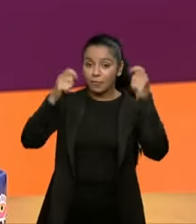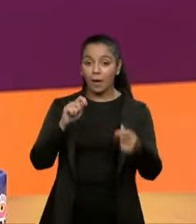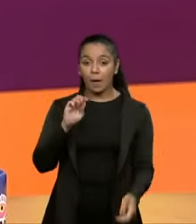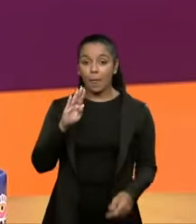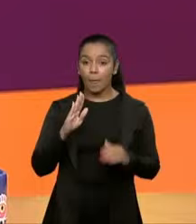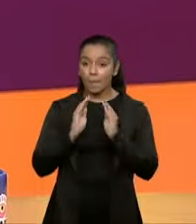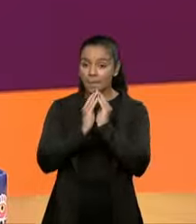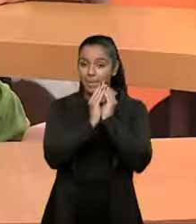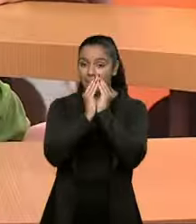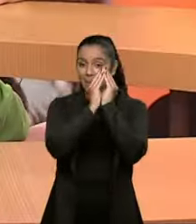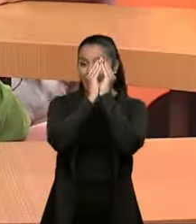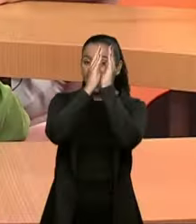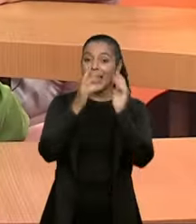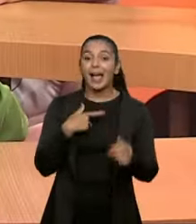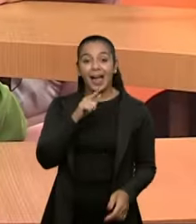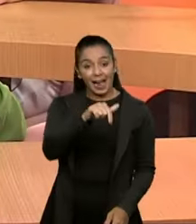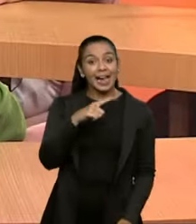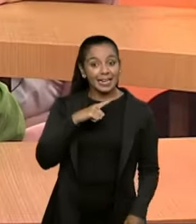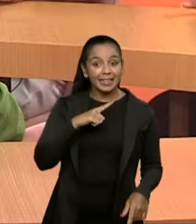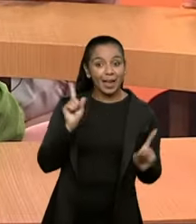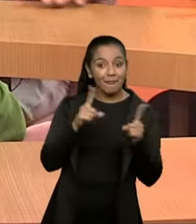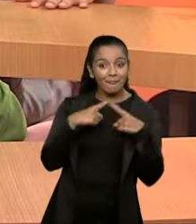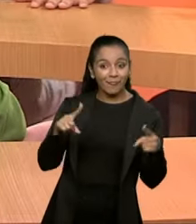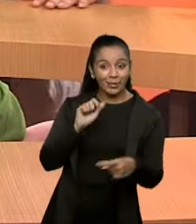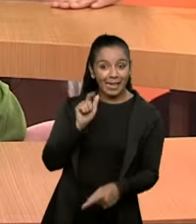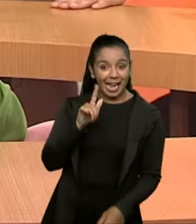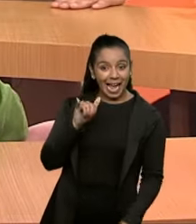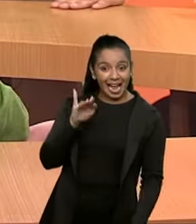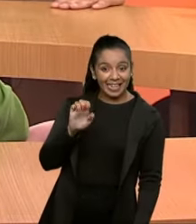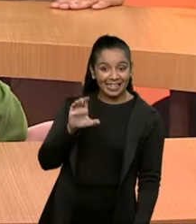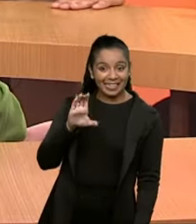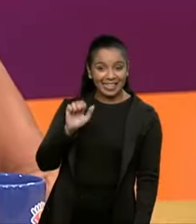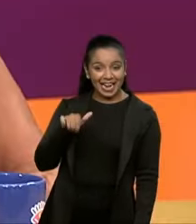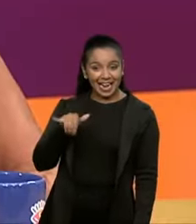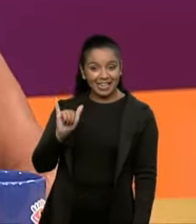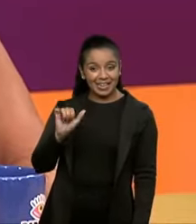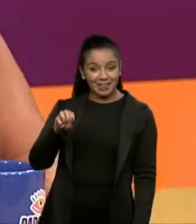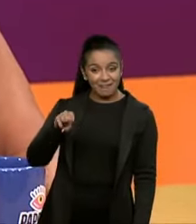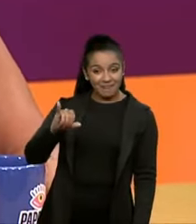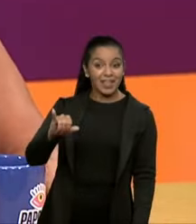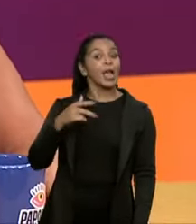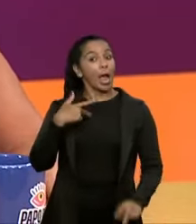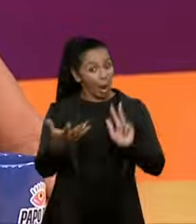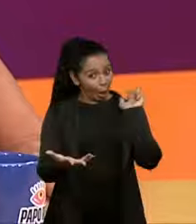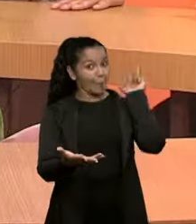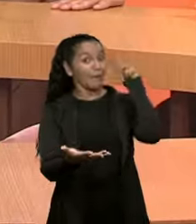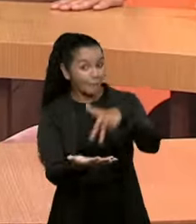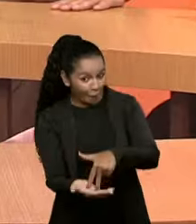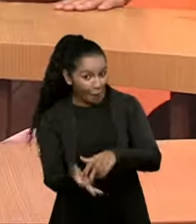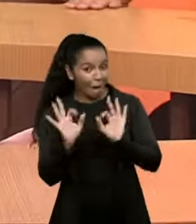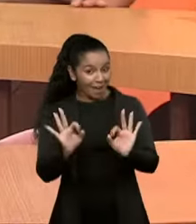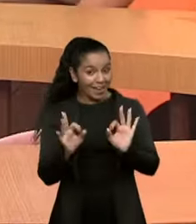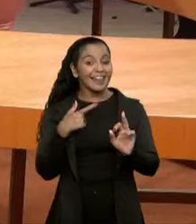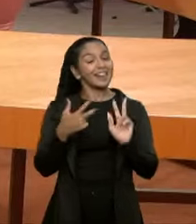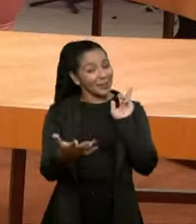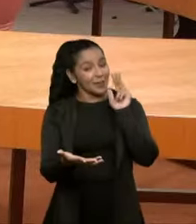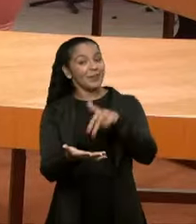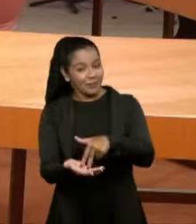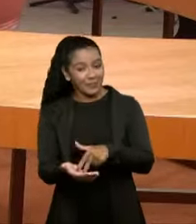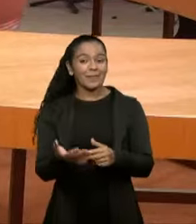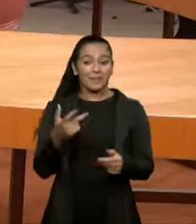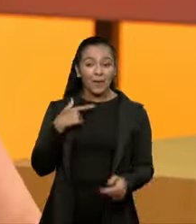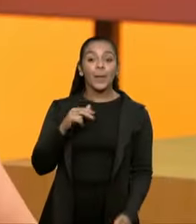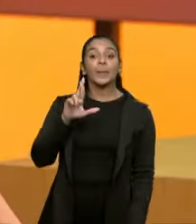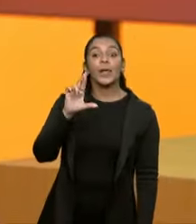Alice Caymmi? Aí! Ah. E eu boto daqui ali eu de Rosé pra tu. Rosé de porta. Rosé e o baralho.